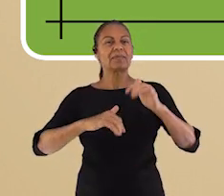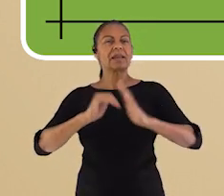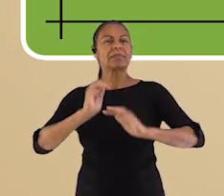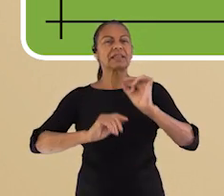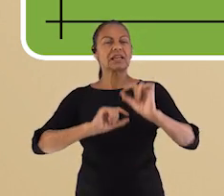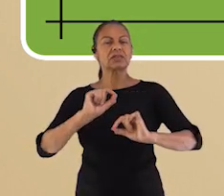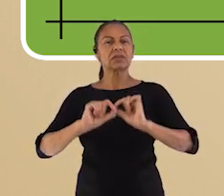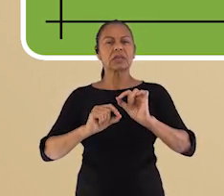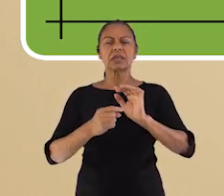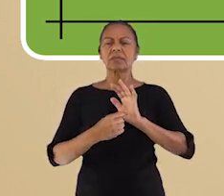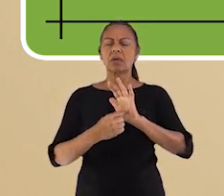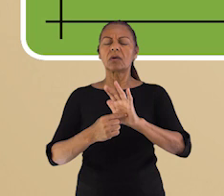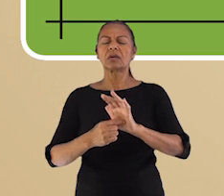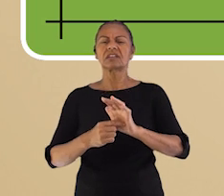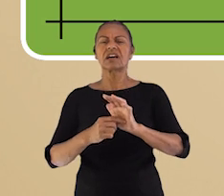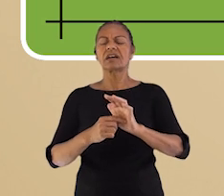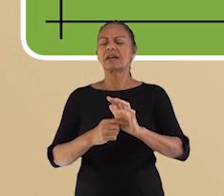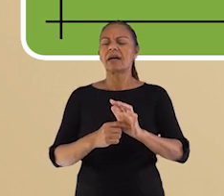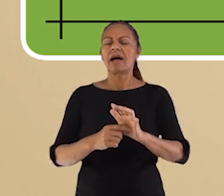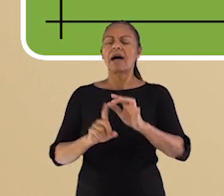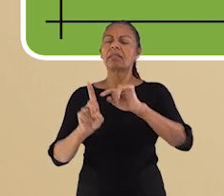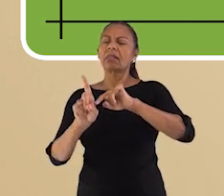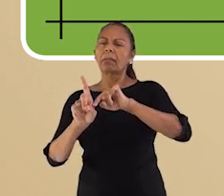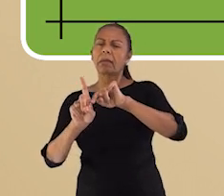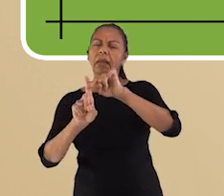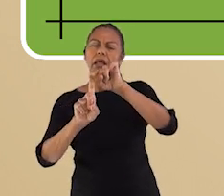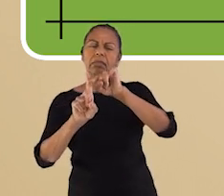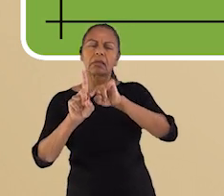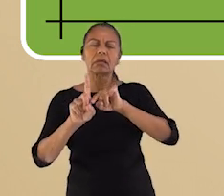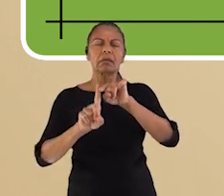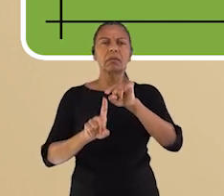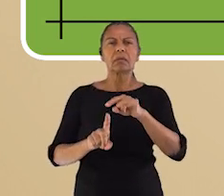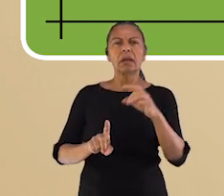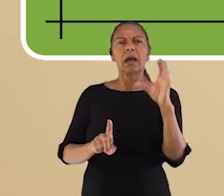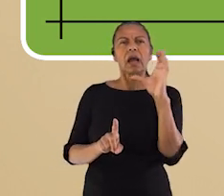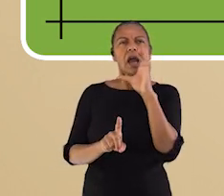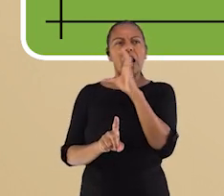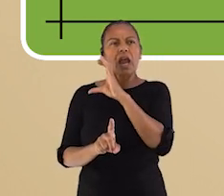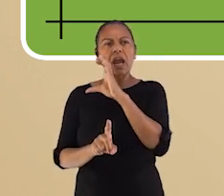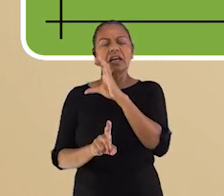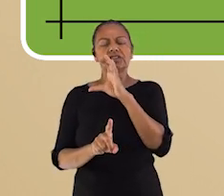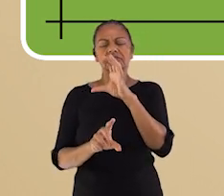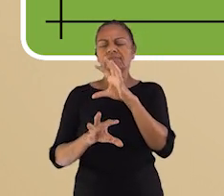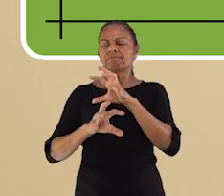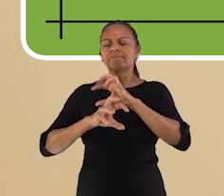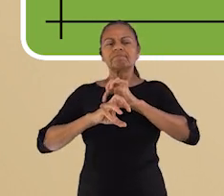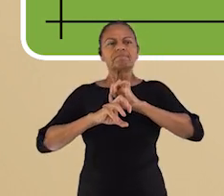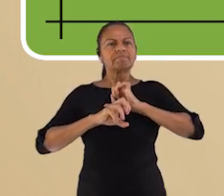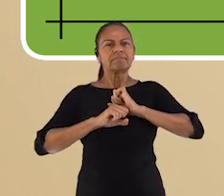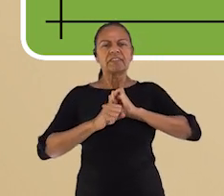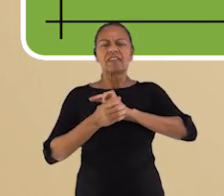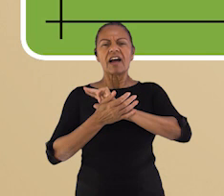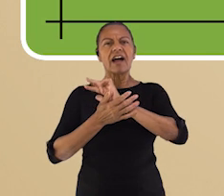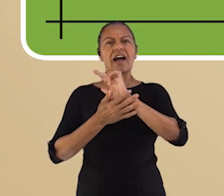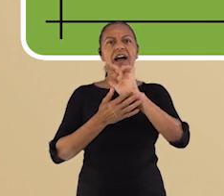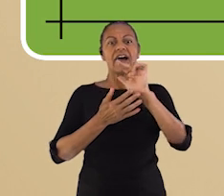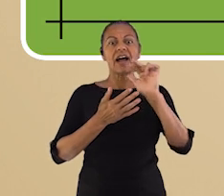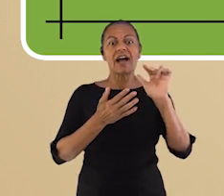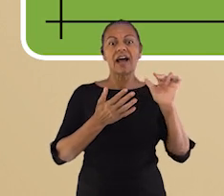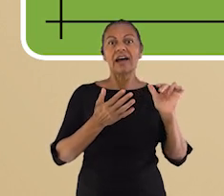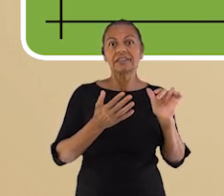busca diferenciar temperatura, calor e sensação térmica nas diferentes situações de